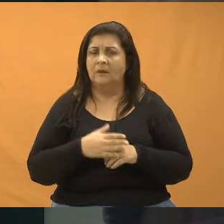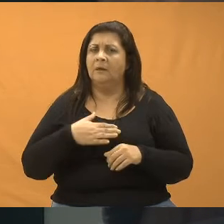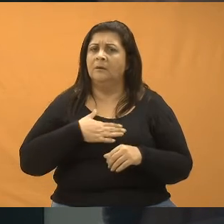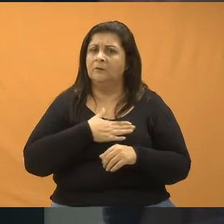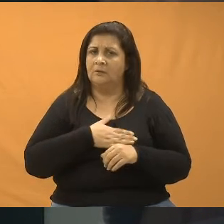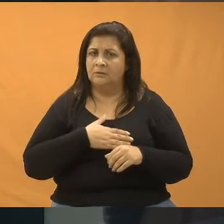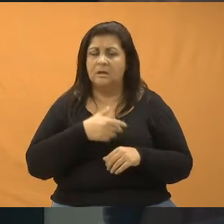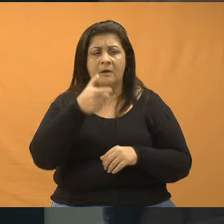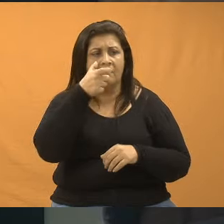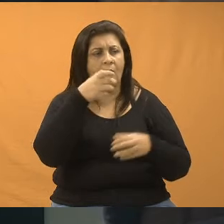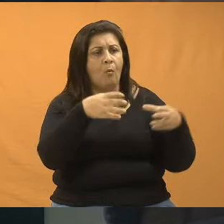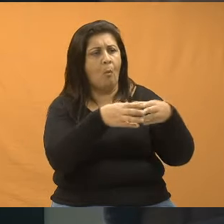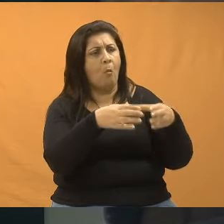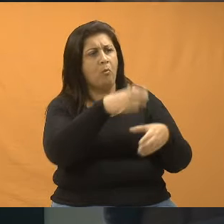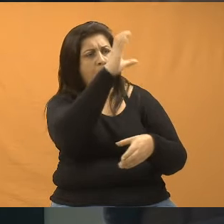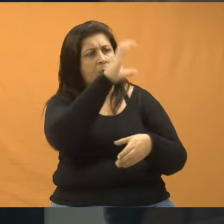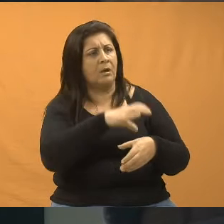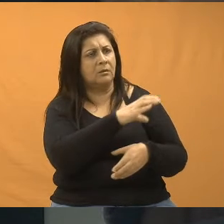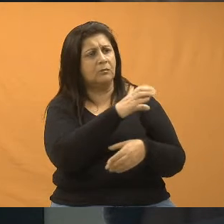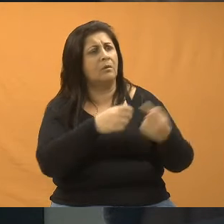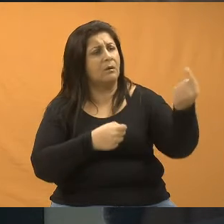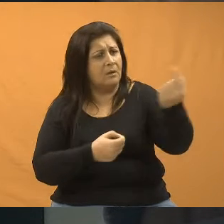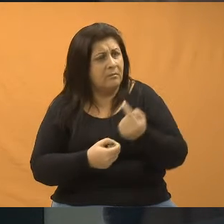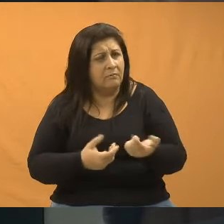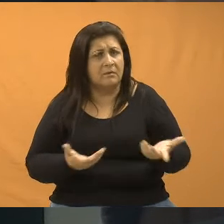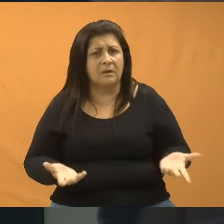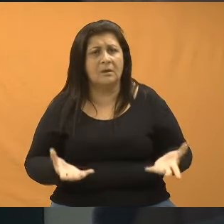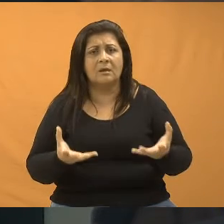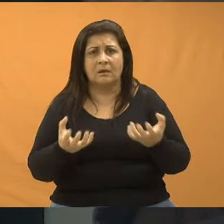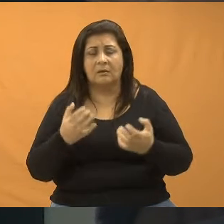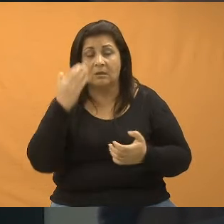de ver a Irmandade aqui, porque eu queria saber essa parte